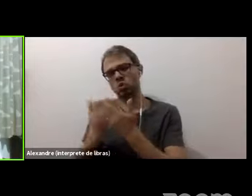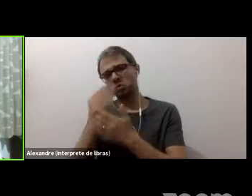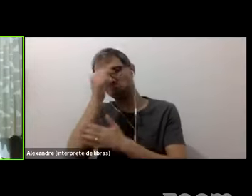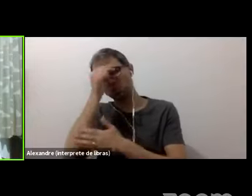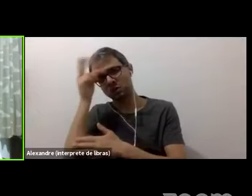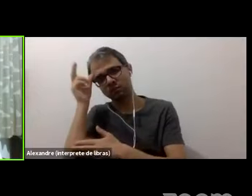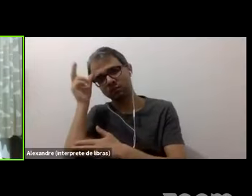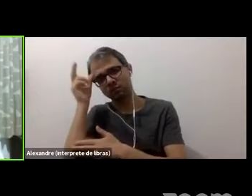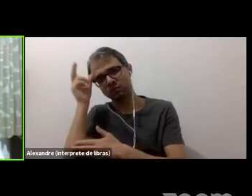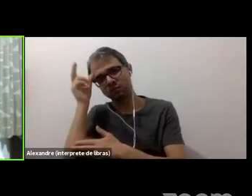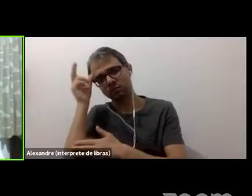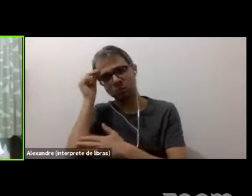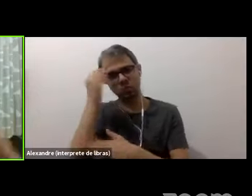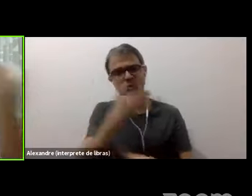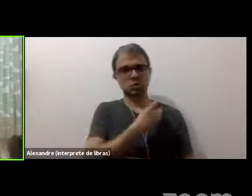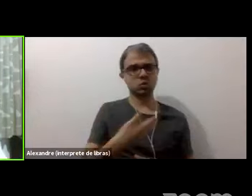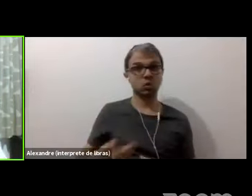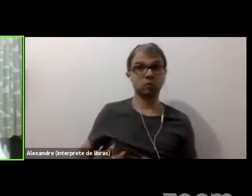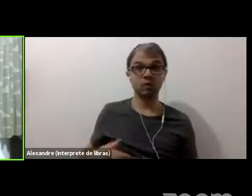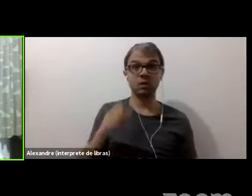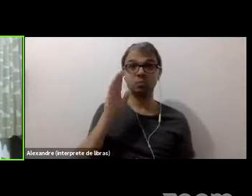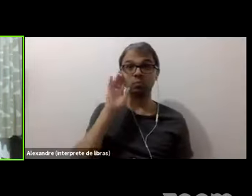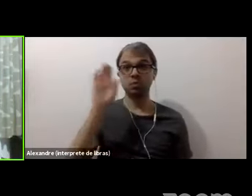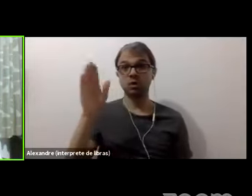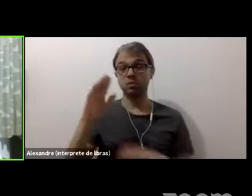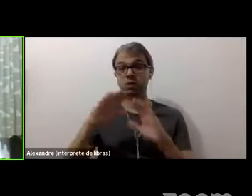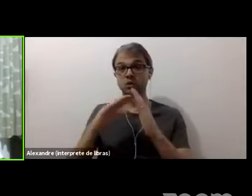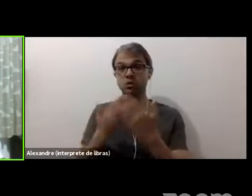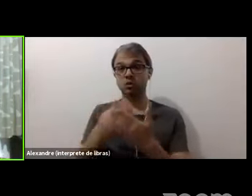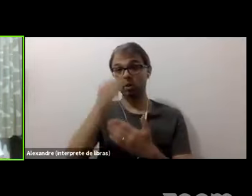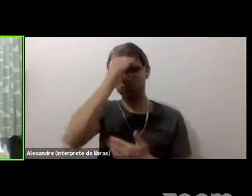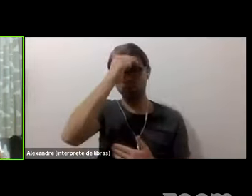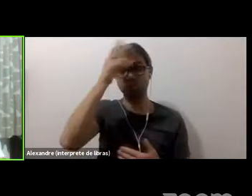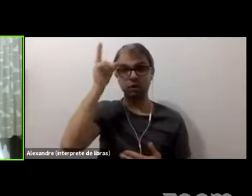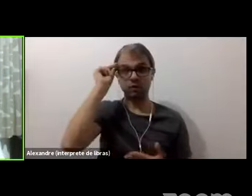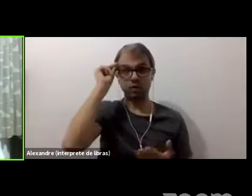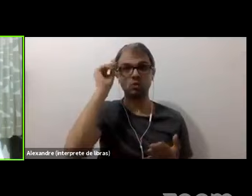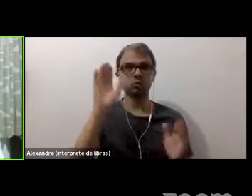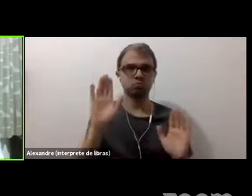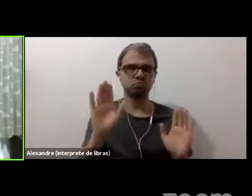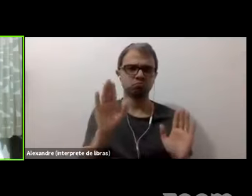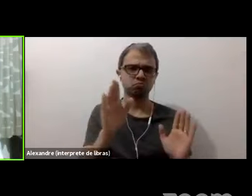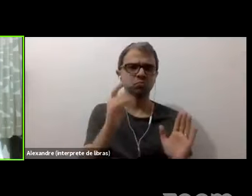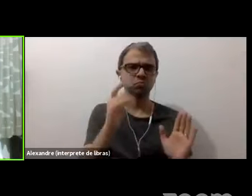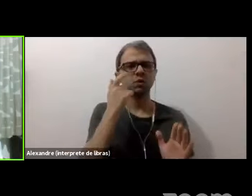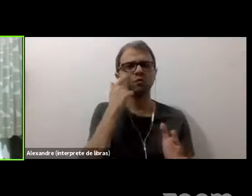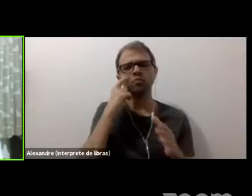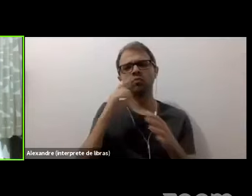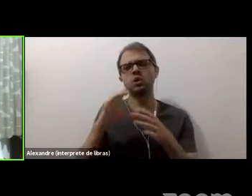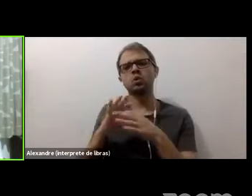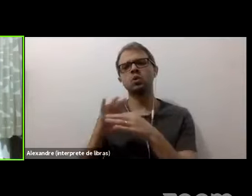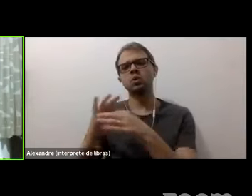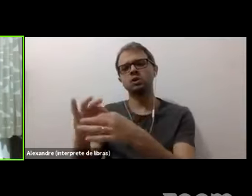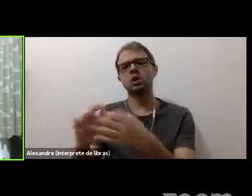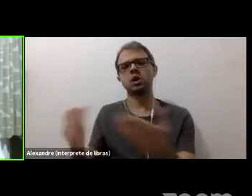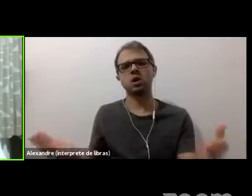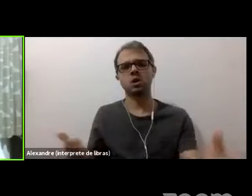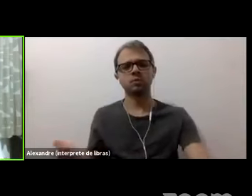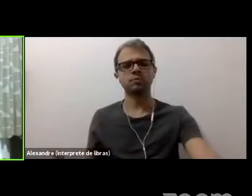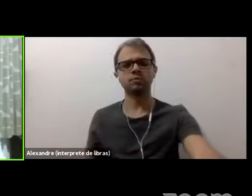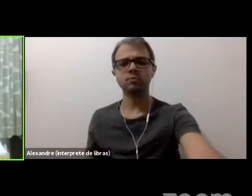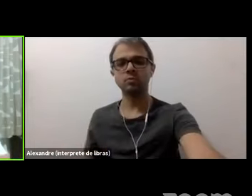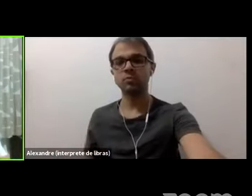Paulo, eu acho assim, para contextualizar e pensar os desafios que a gente tem hoje na escola pública,